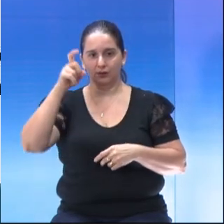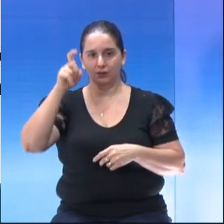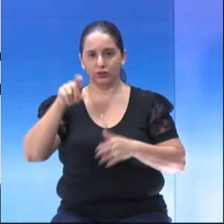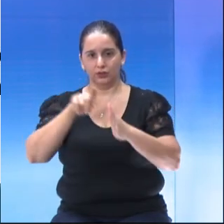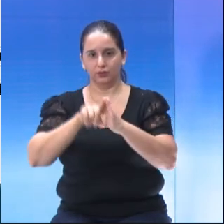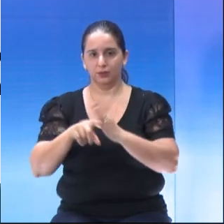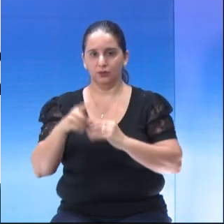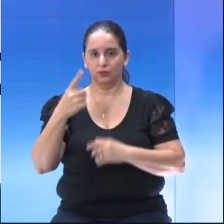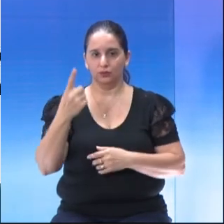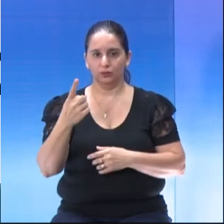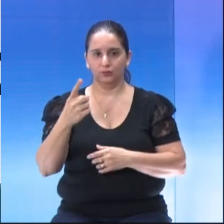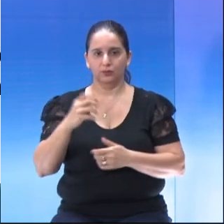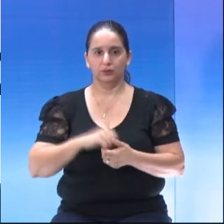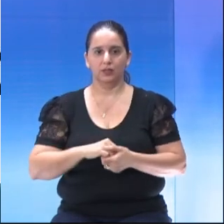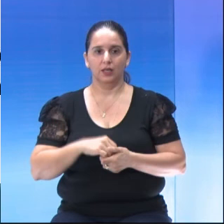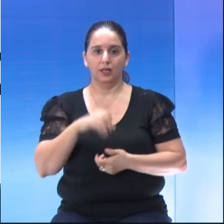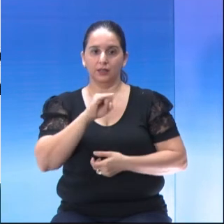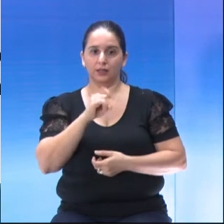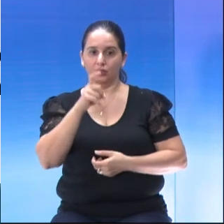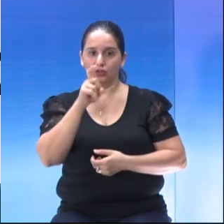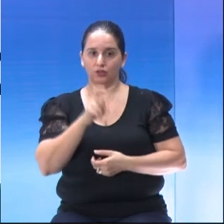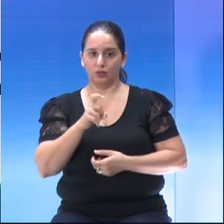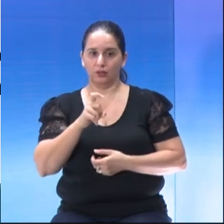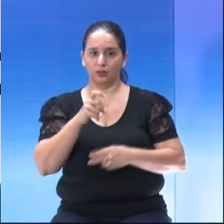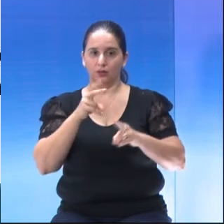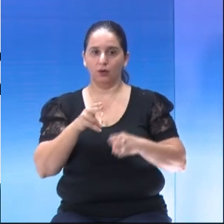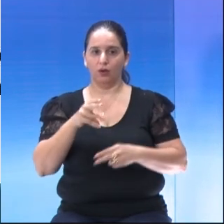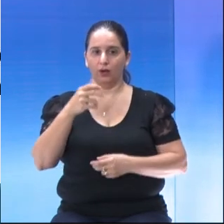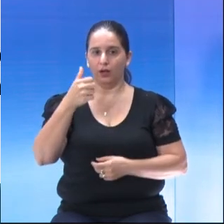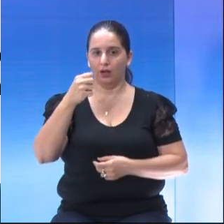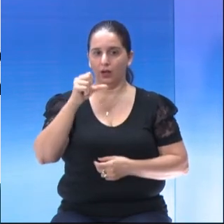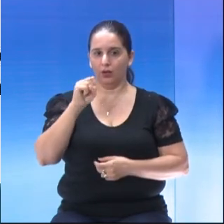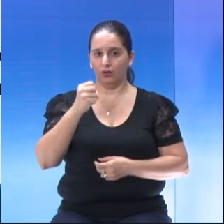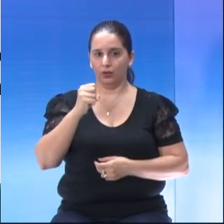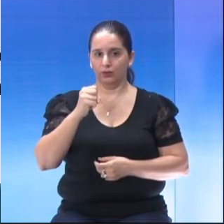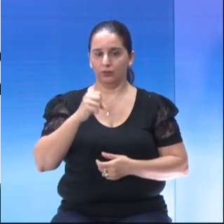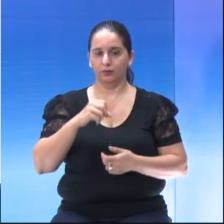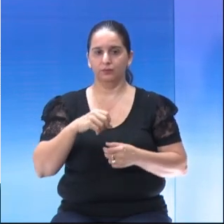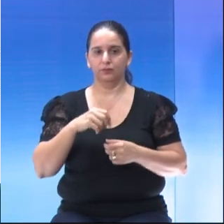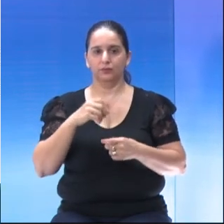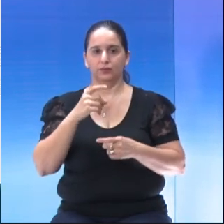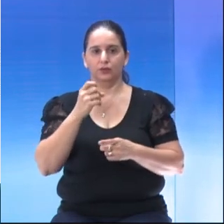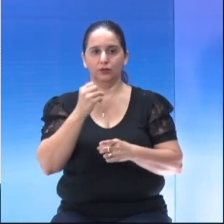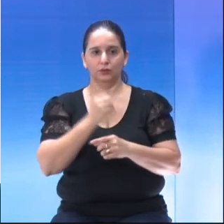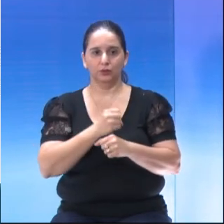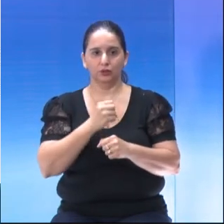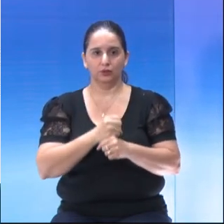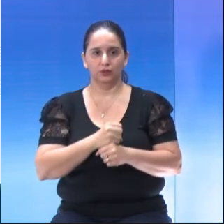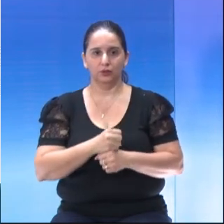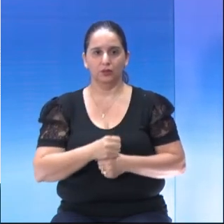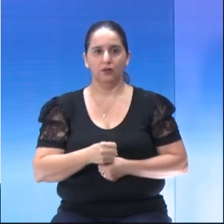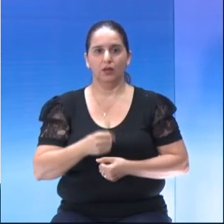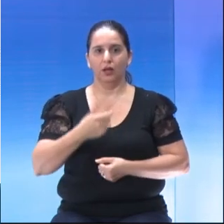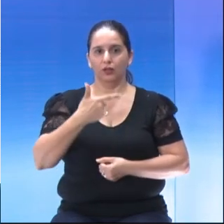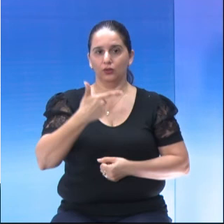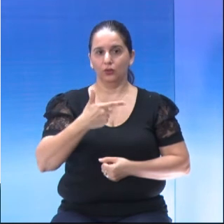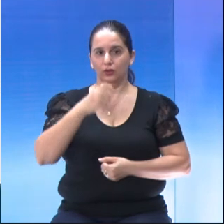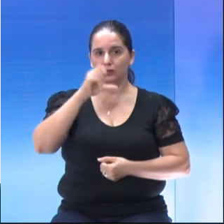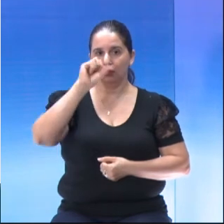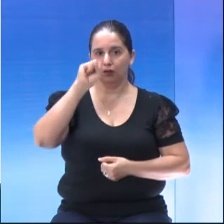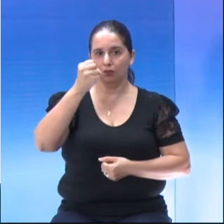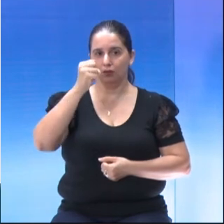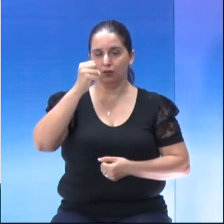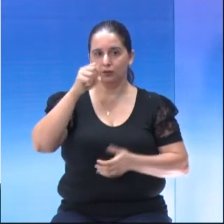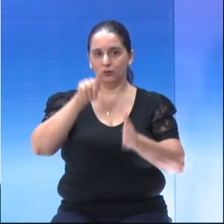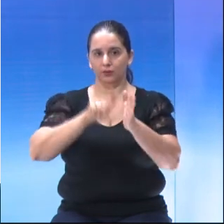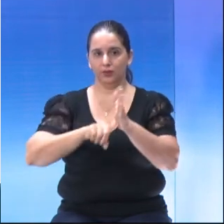2 elevado a x menos 1. Sendo x igual a 8, vamos substituir o x que vale 8